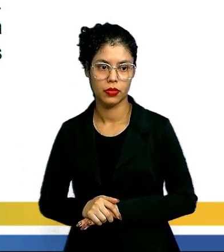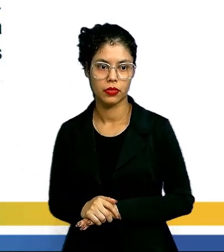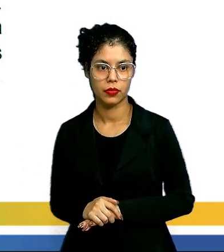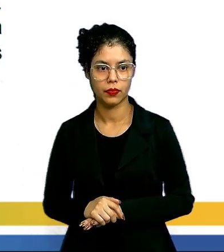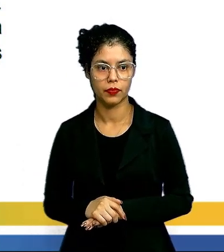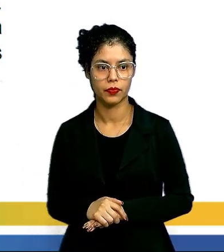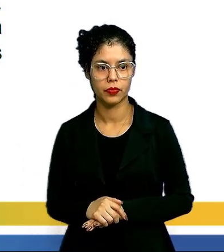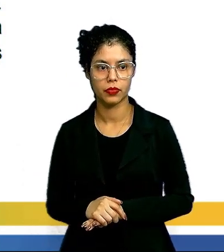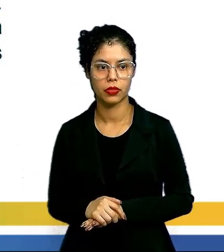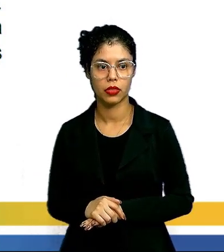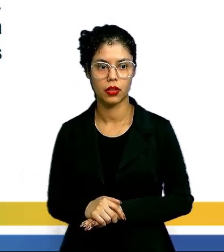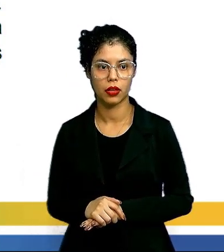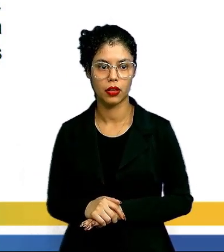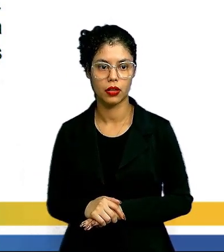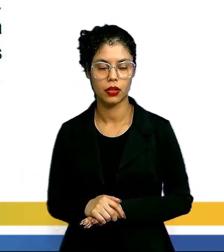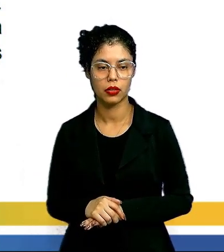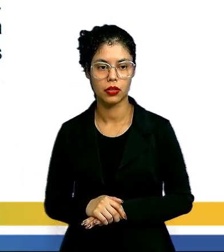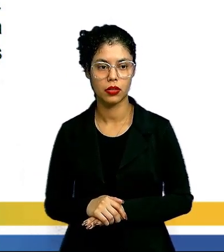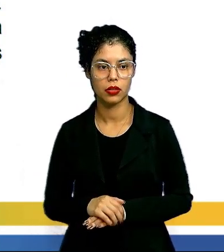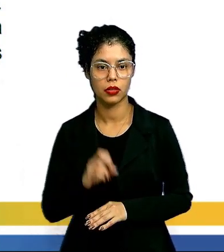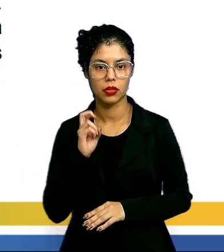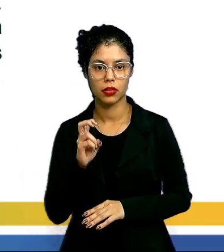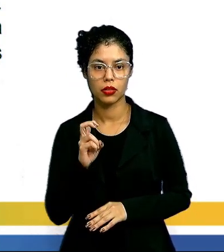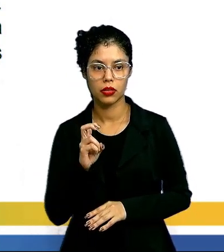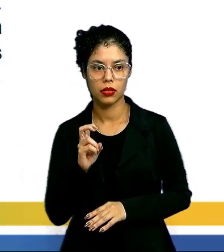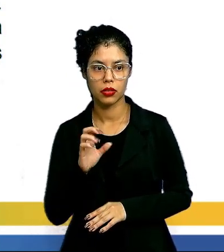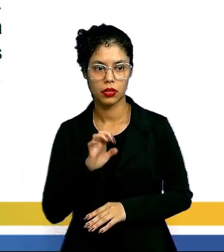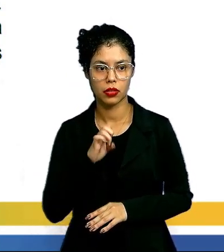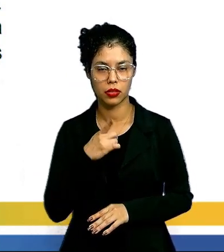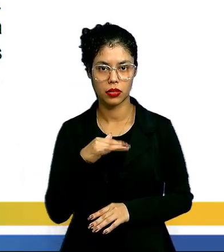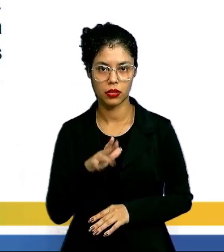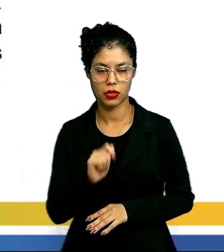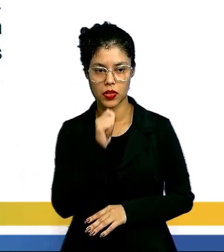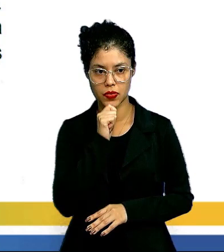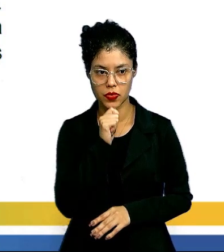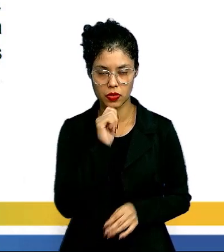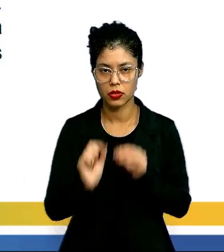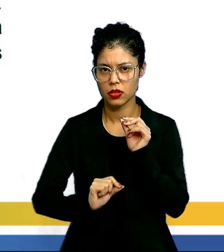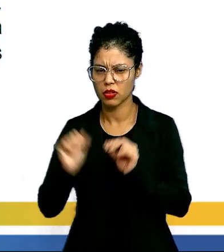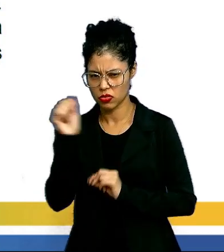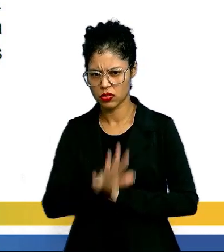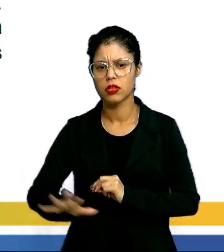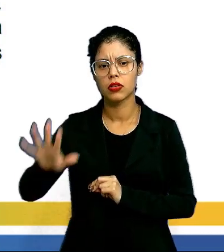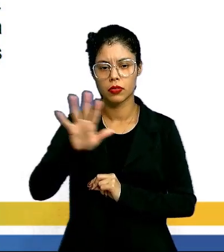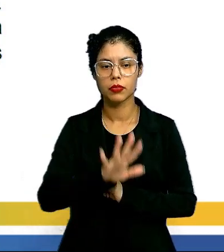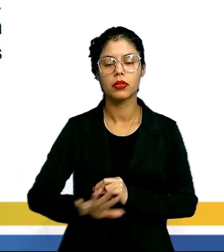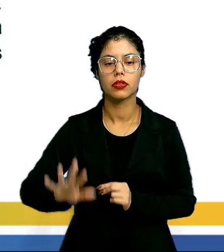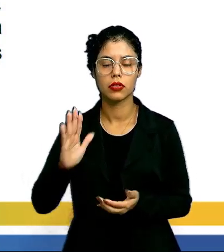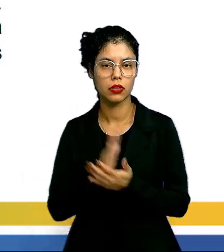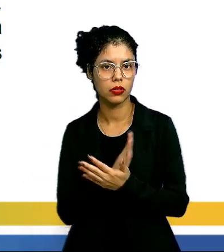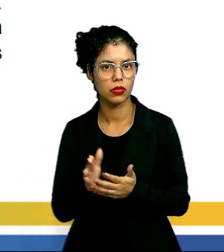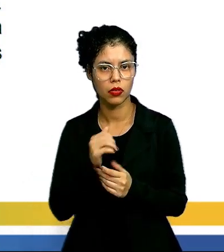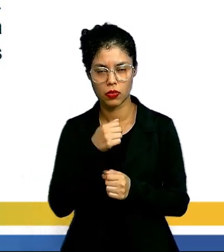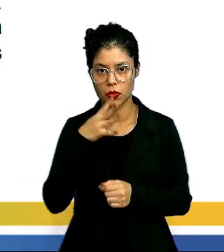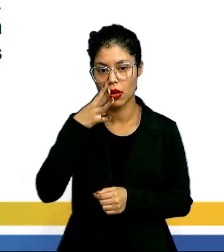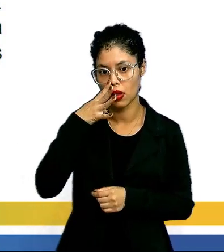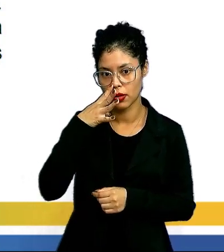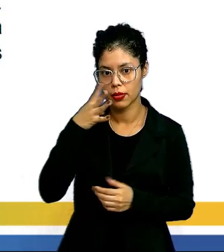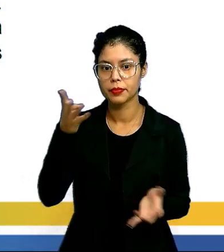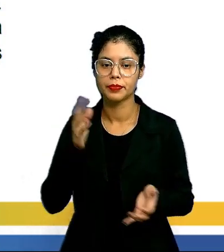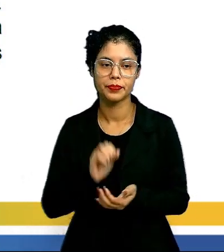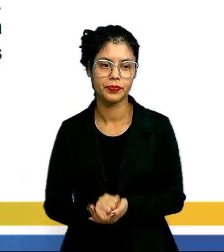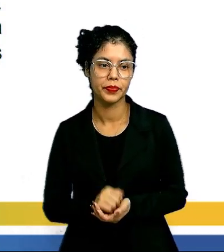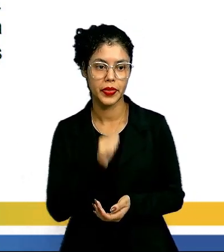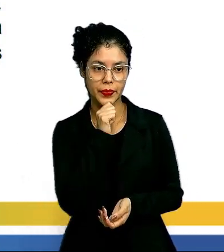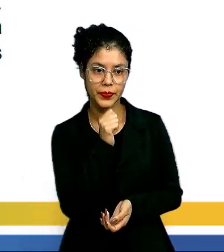em especial, a número 5 é especial, tá, gente? É geralmente alguma surpresinha. Além